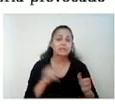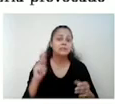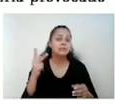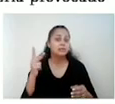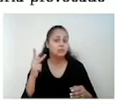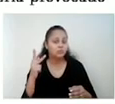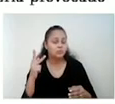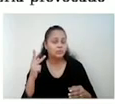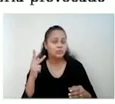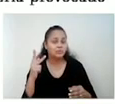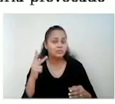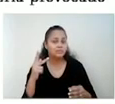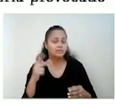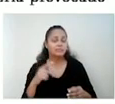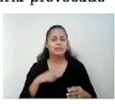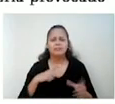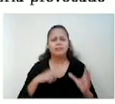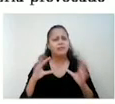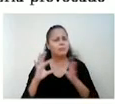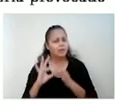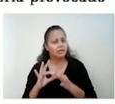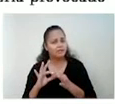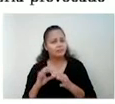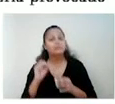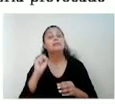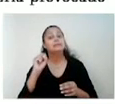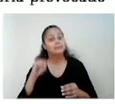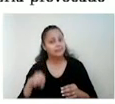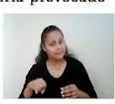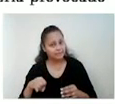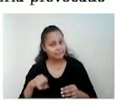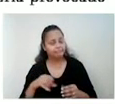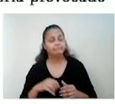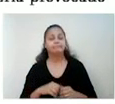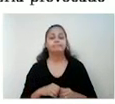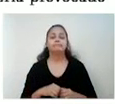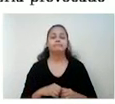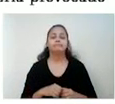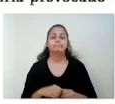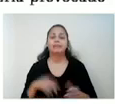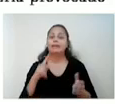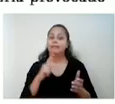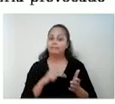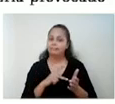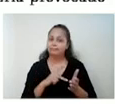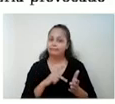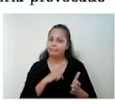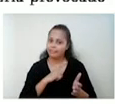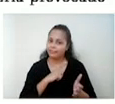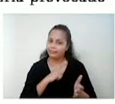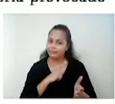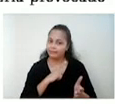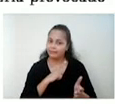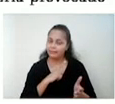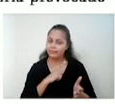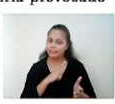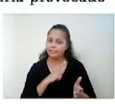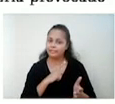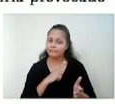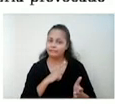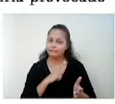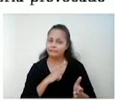pessoal? Existe uma relação? Sim, né? Existe uma relação. Essa é